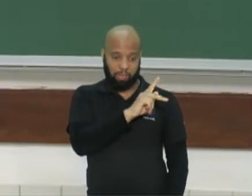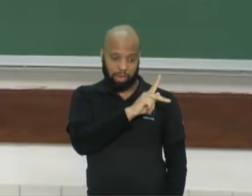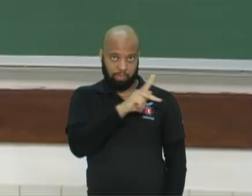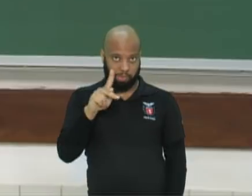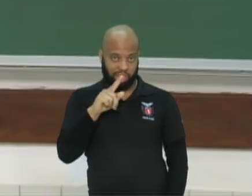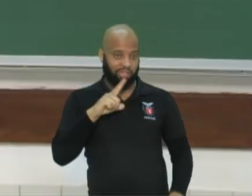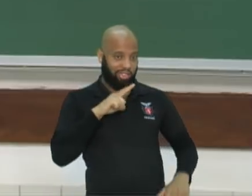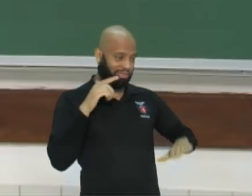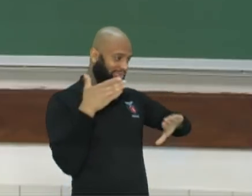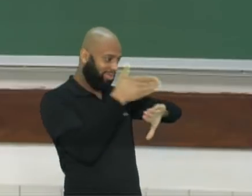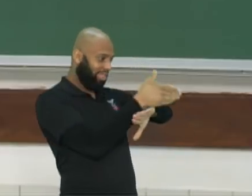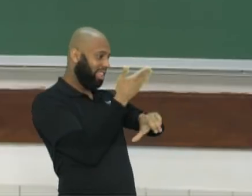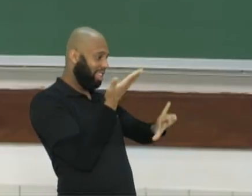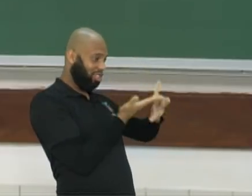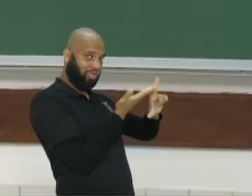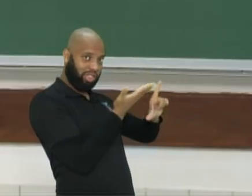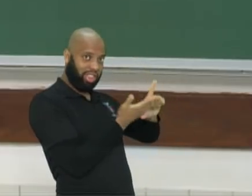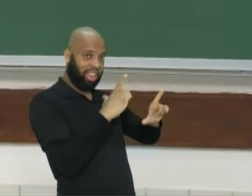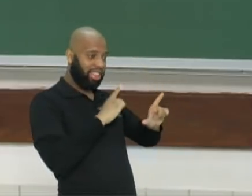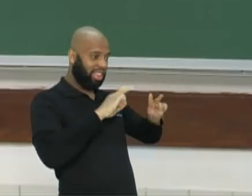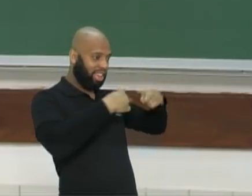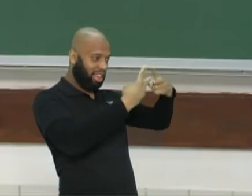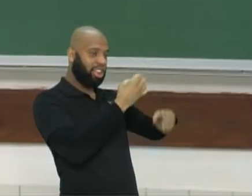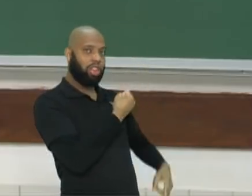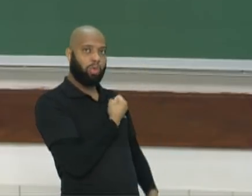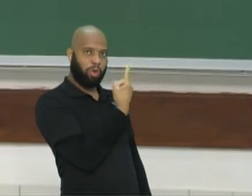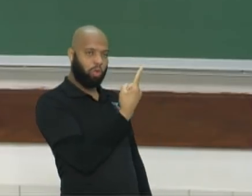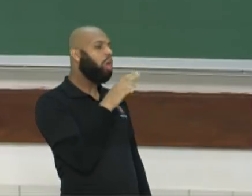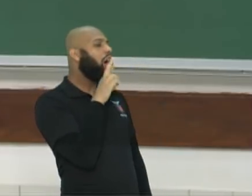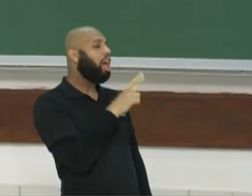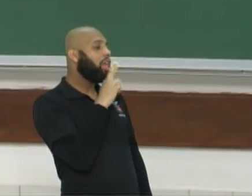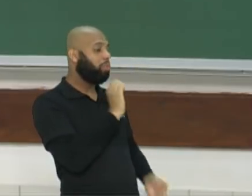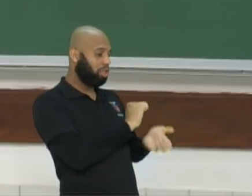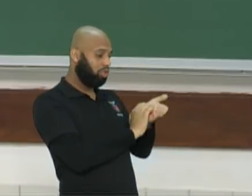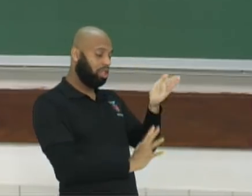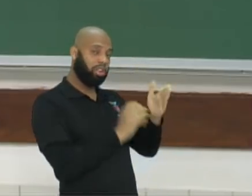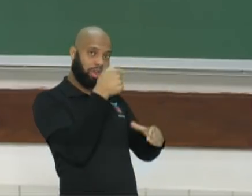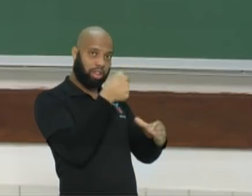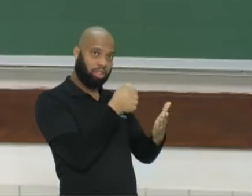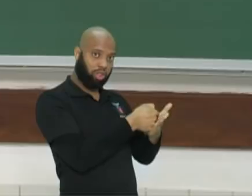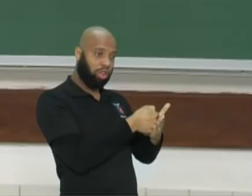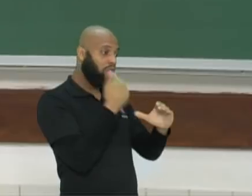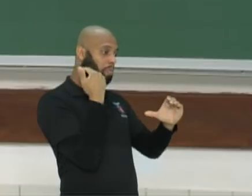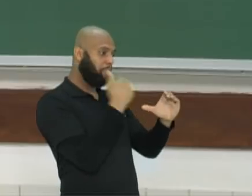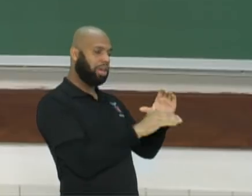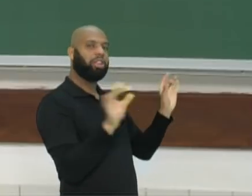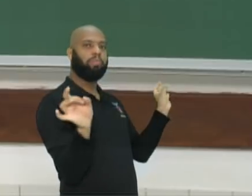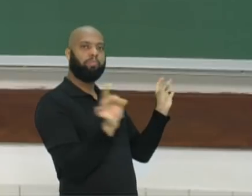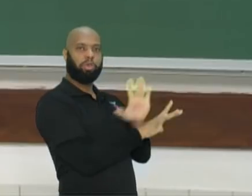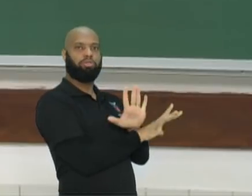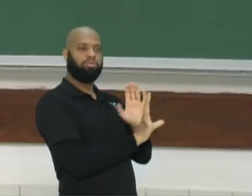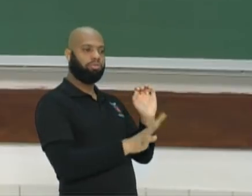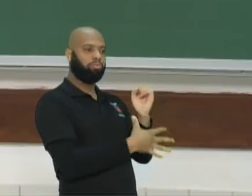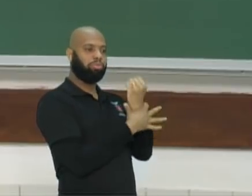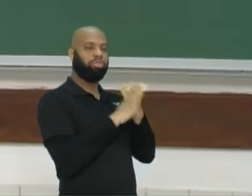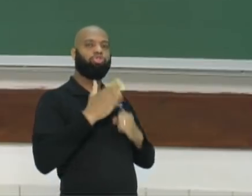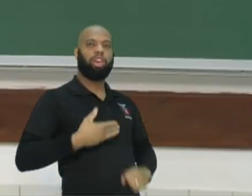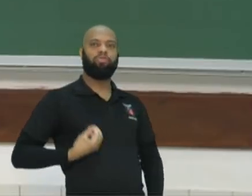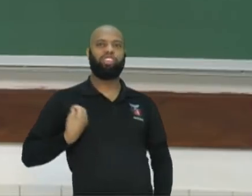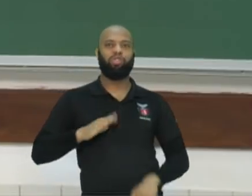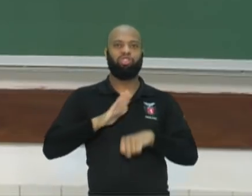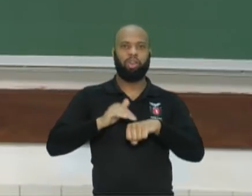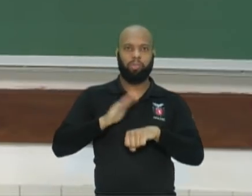link número 1, resolve a atividade obrigatória e fica o registro da tua presença. Então, é importante fazer isso para